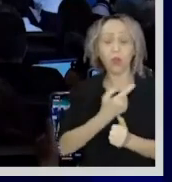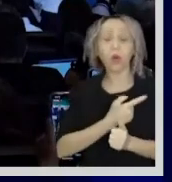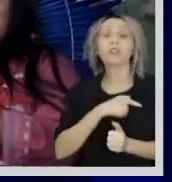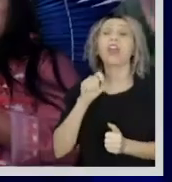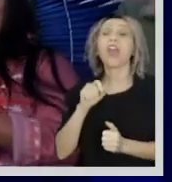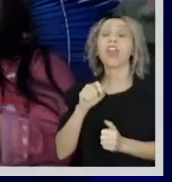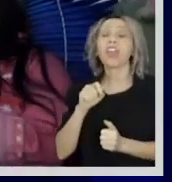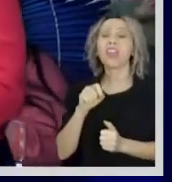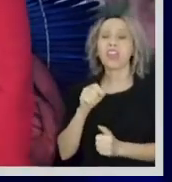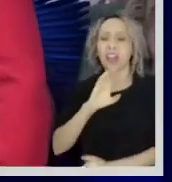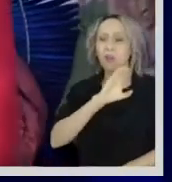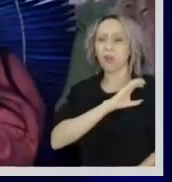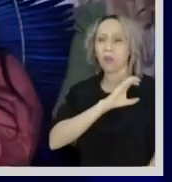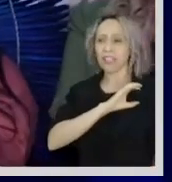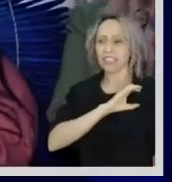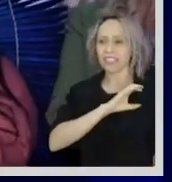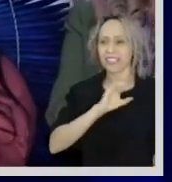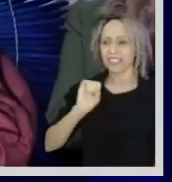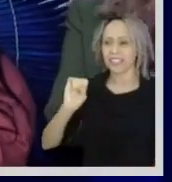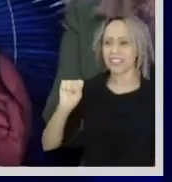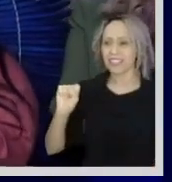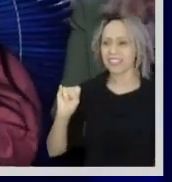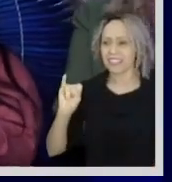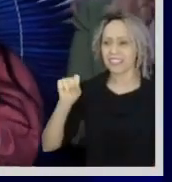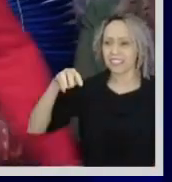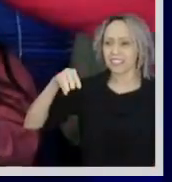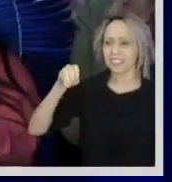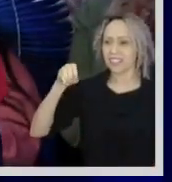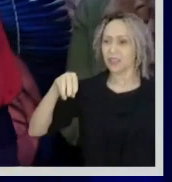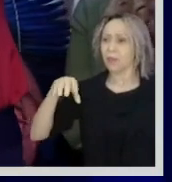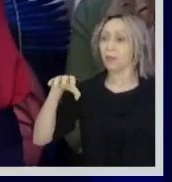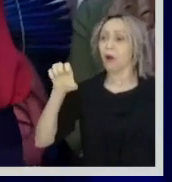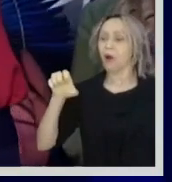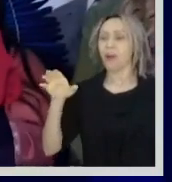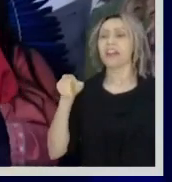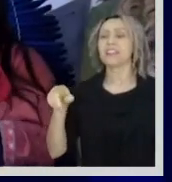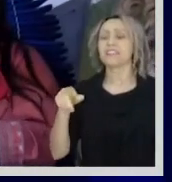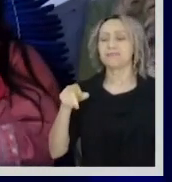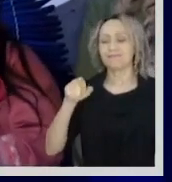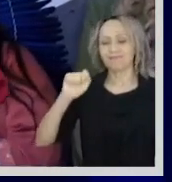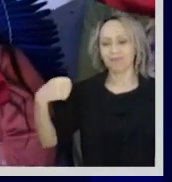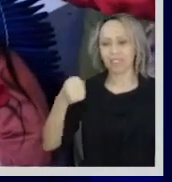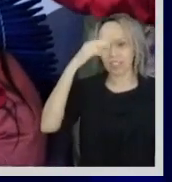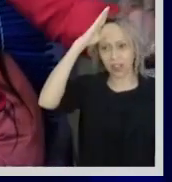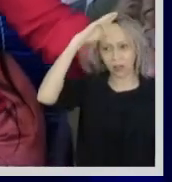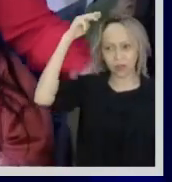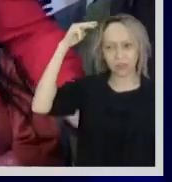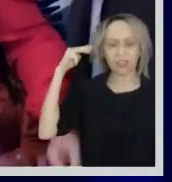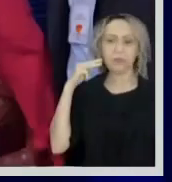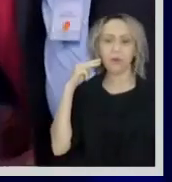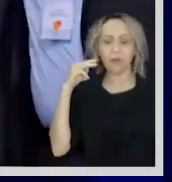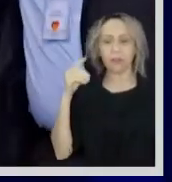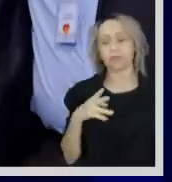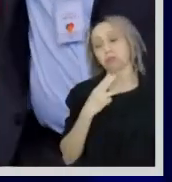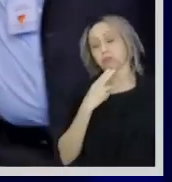cargo parlamentar importante para ser nomeado em uma estatal. Agora não, agora o deputado faz um combinado, o partido faz um combinado e